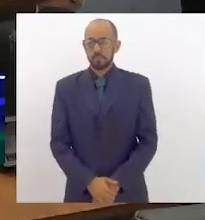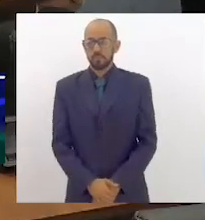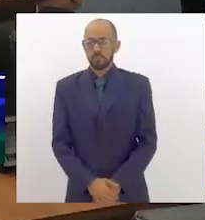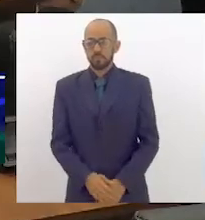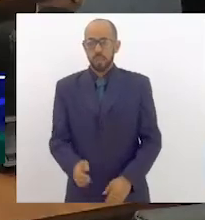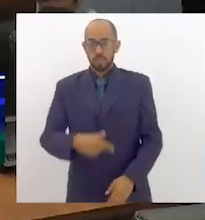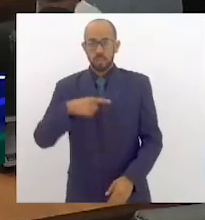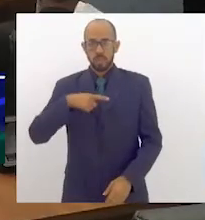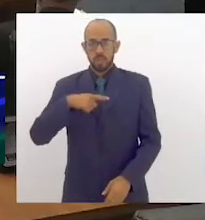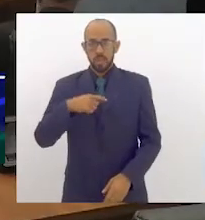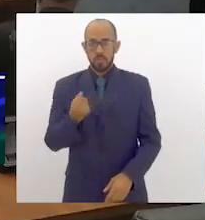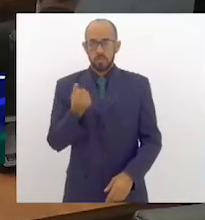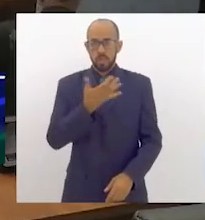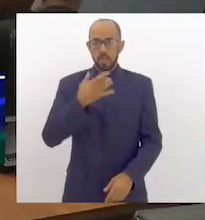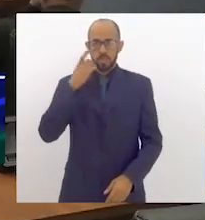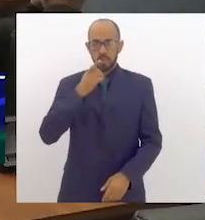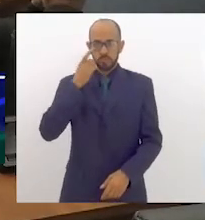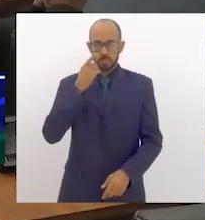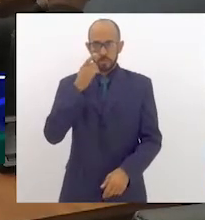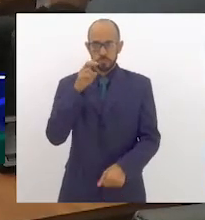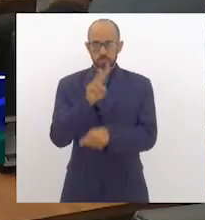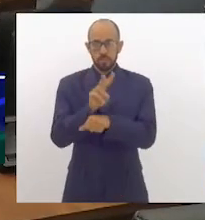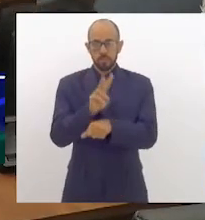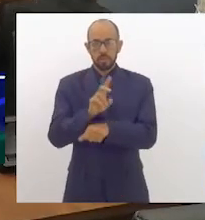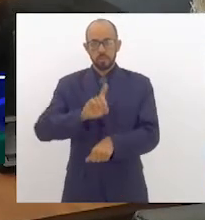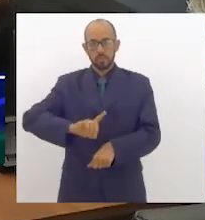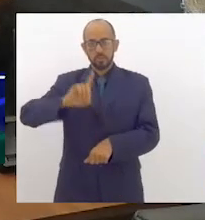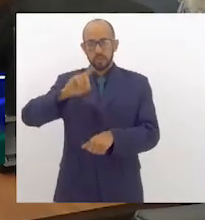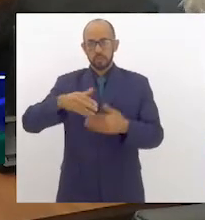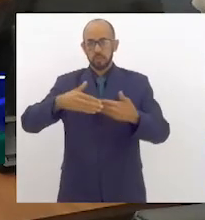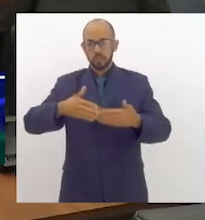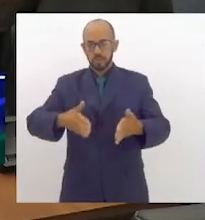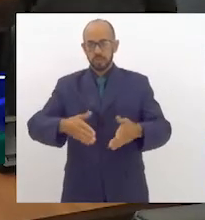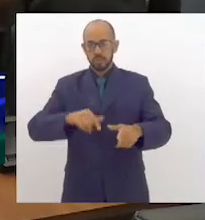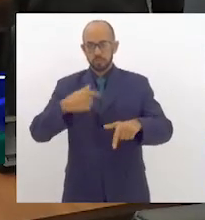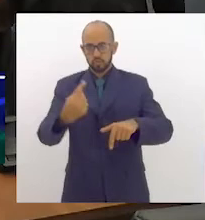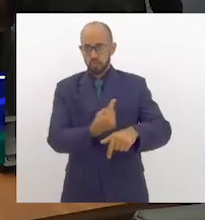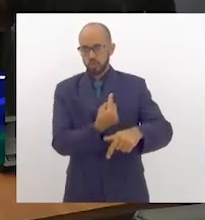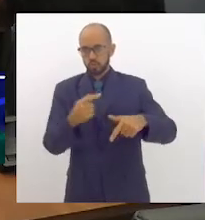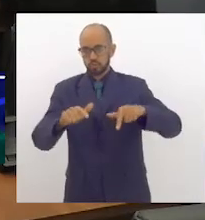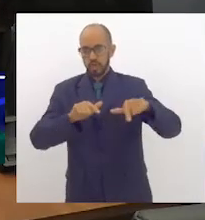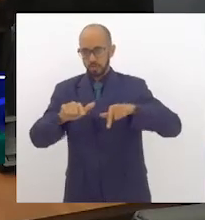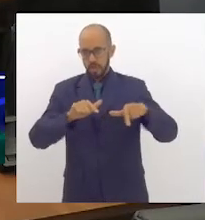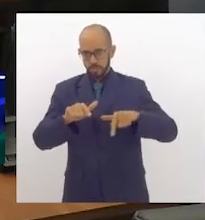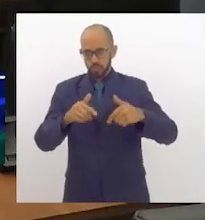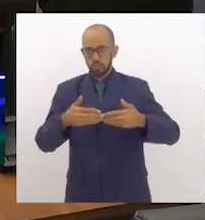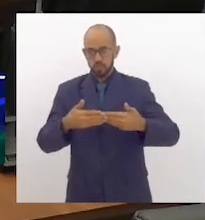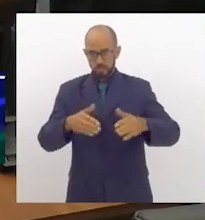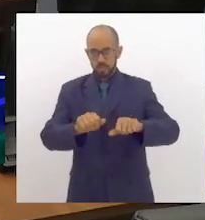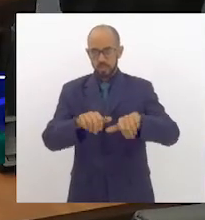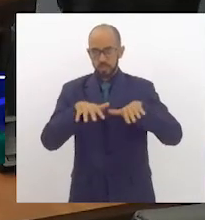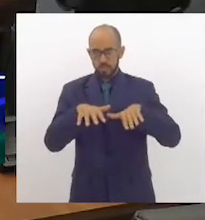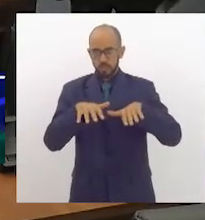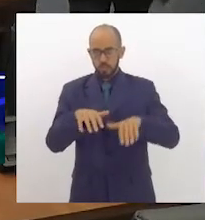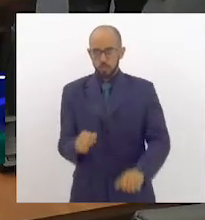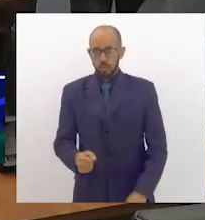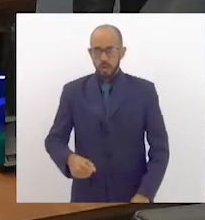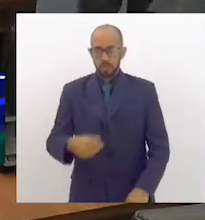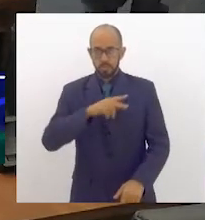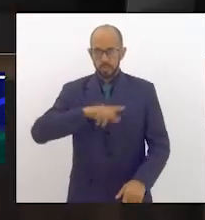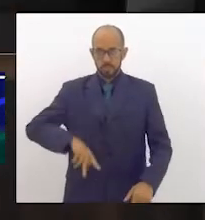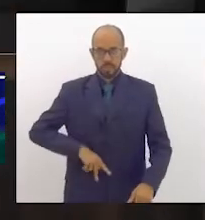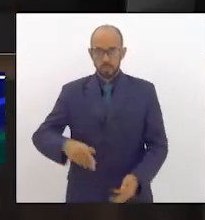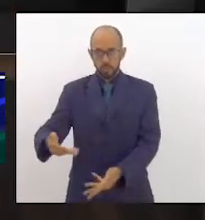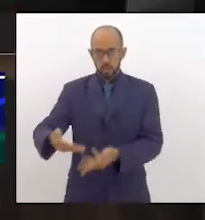em havendo número legal e sob a proteção de Deus iniciamos os nossos trabalhos está aberto a sessão a presença